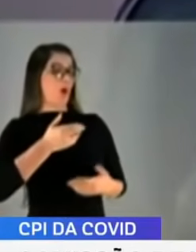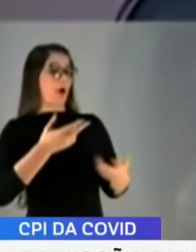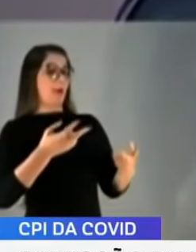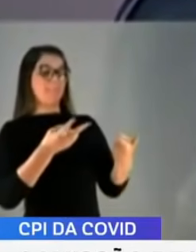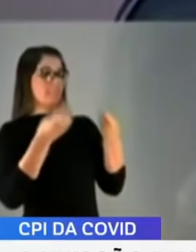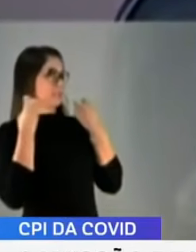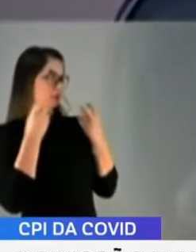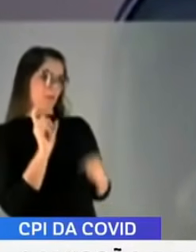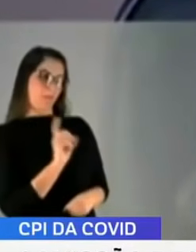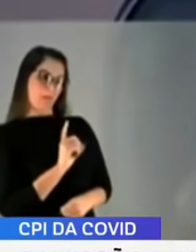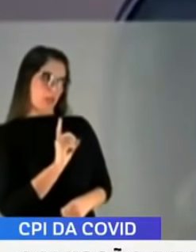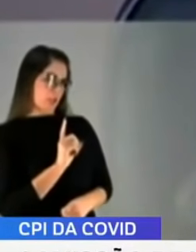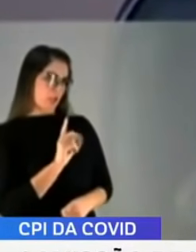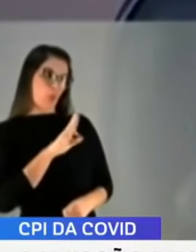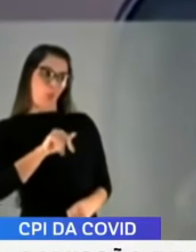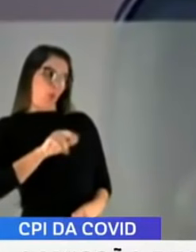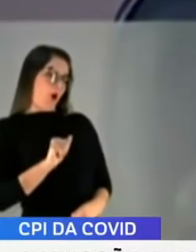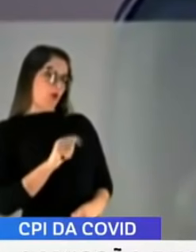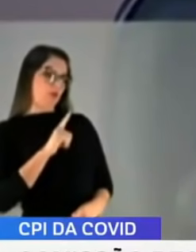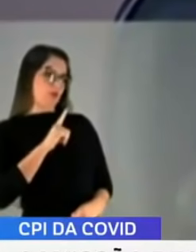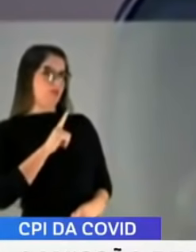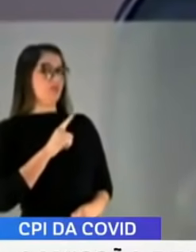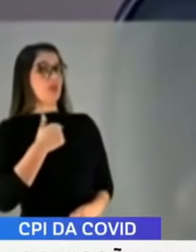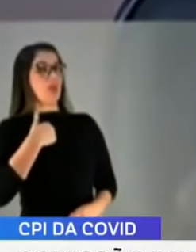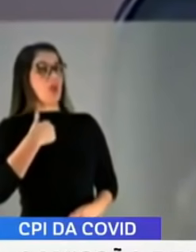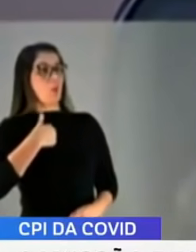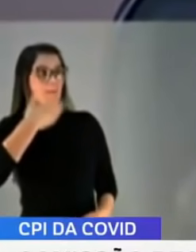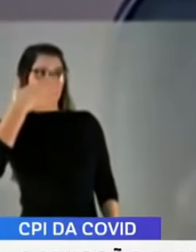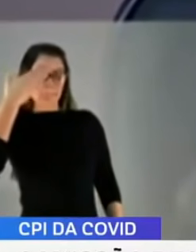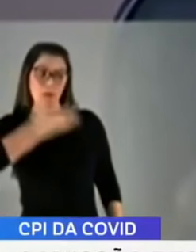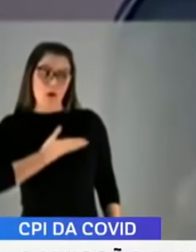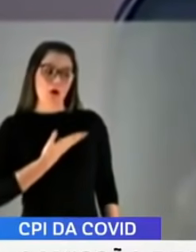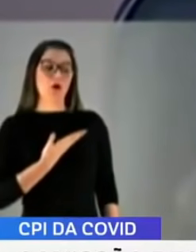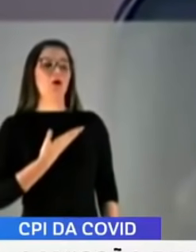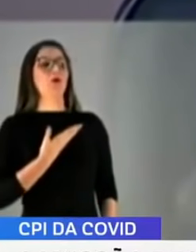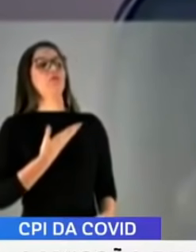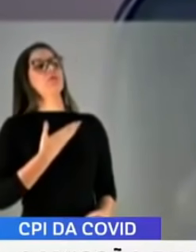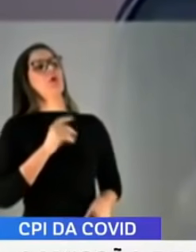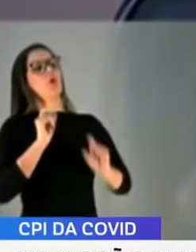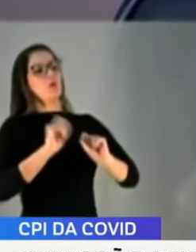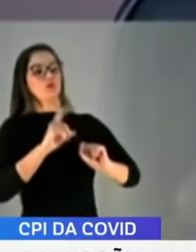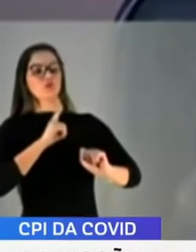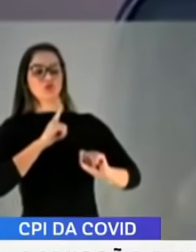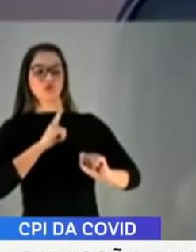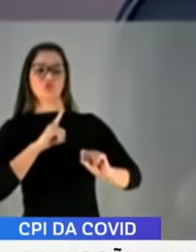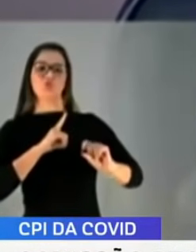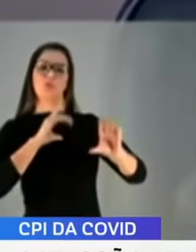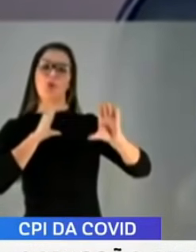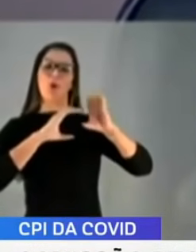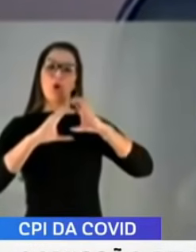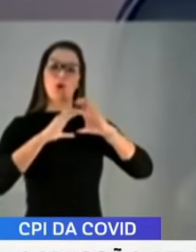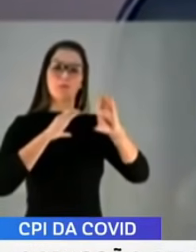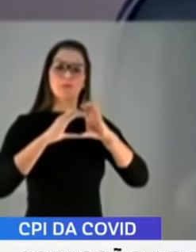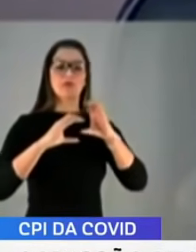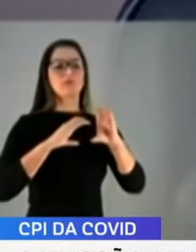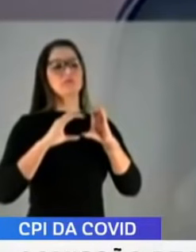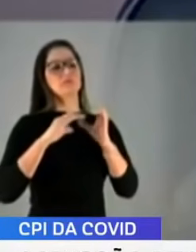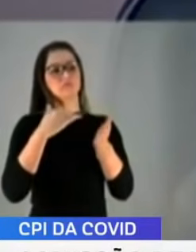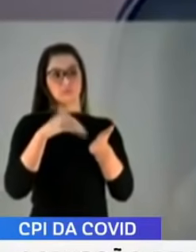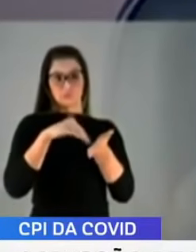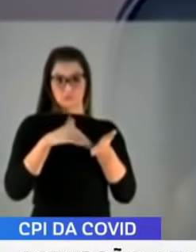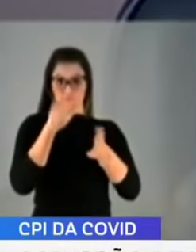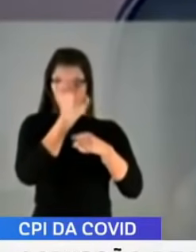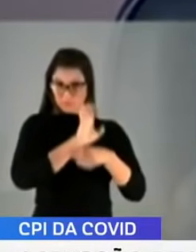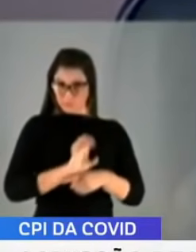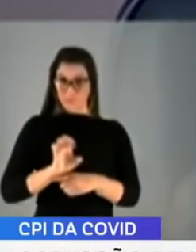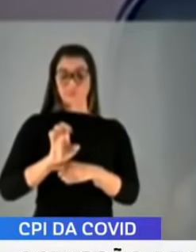faltaria. Pelo que eu tenho de provas, né, é que nós tivemos uma comunicação por parte da Secretaria